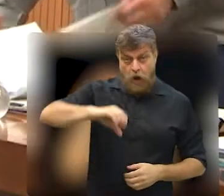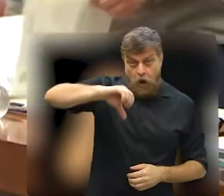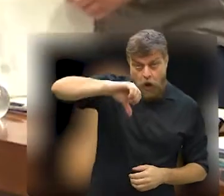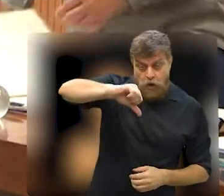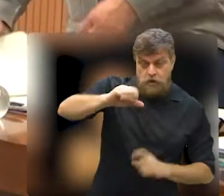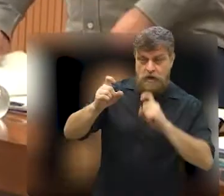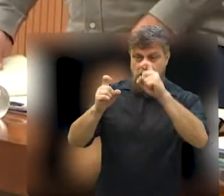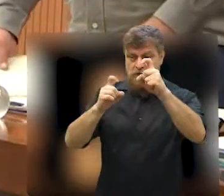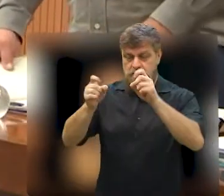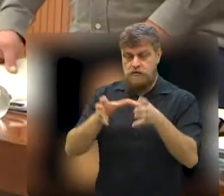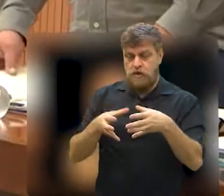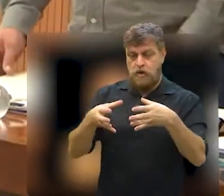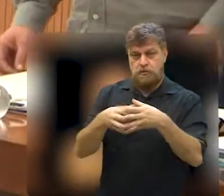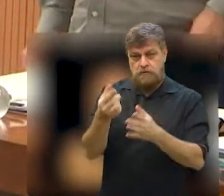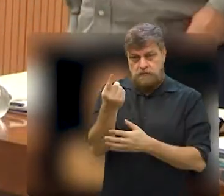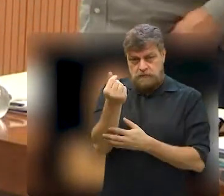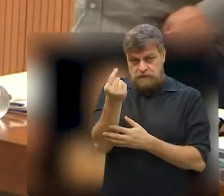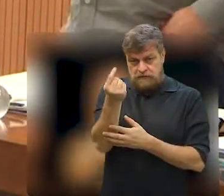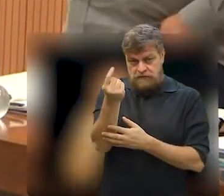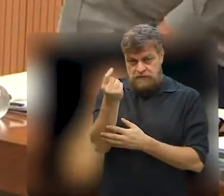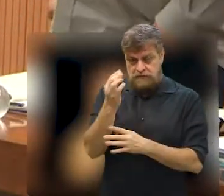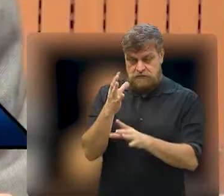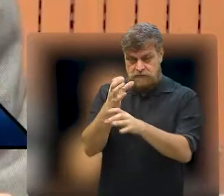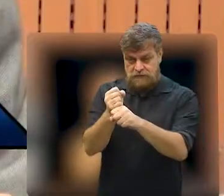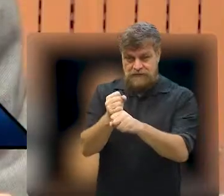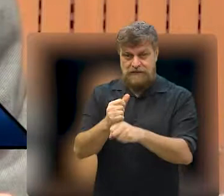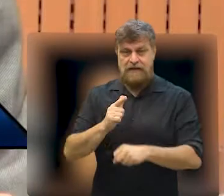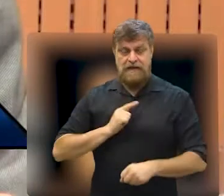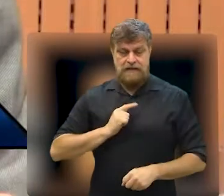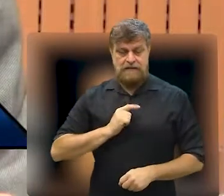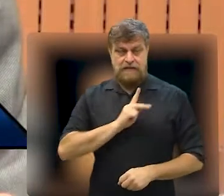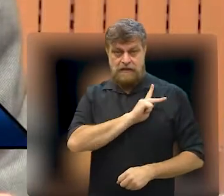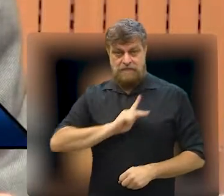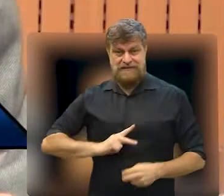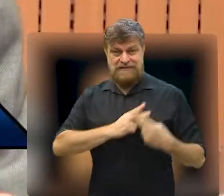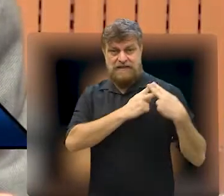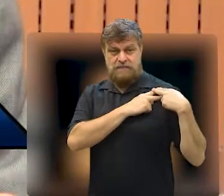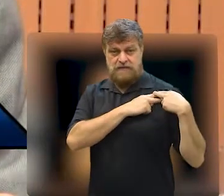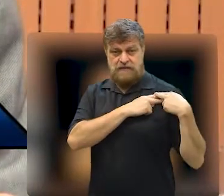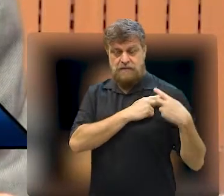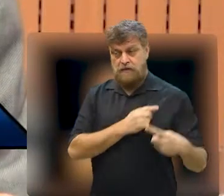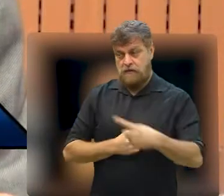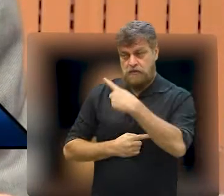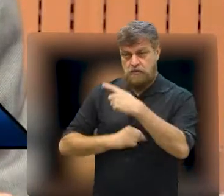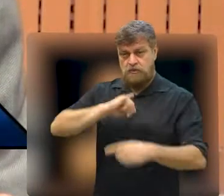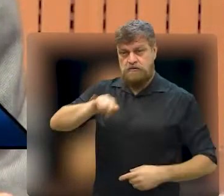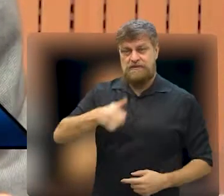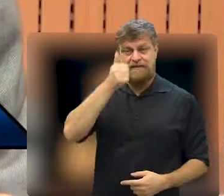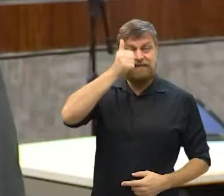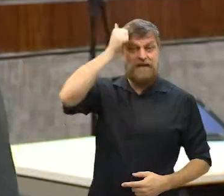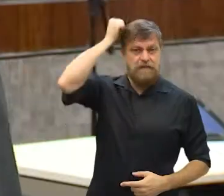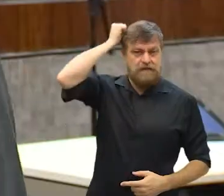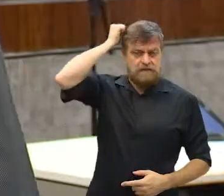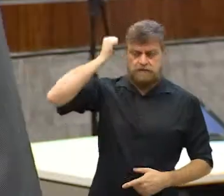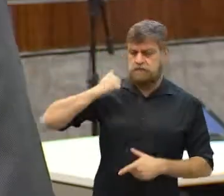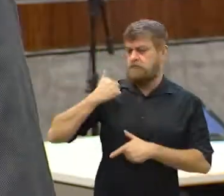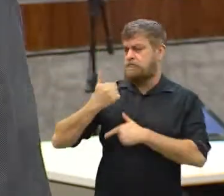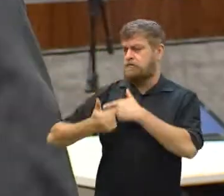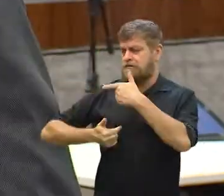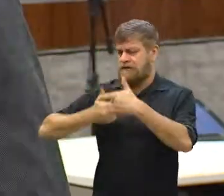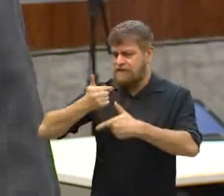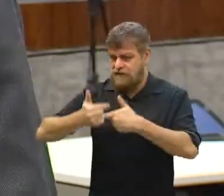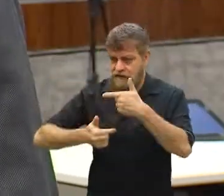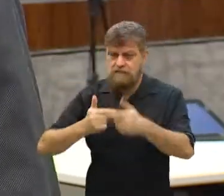a ouvir nove reuniões da comissão de Finanças e orçamento que tem como presidente o vereador de Juscelino da barbarense do pl foi o